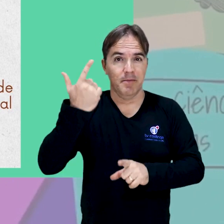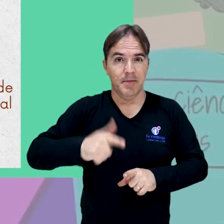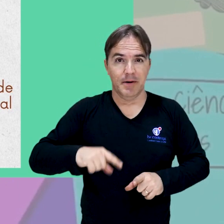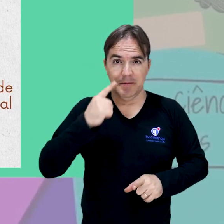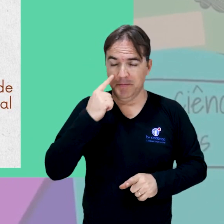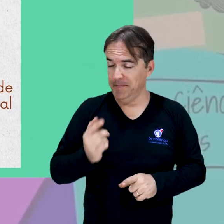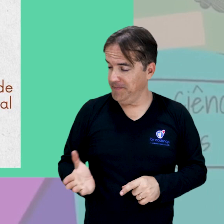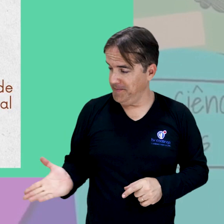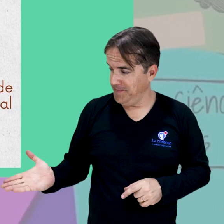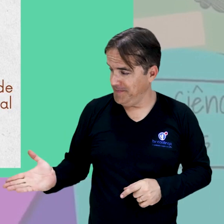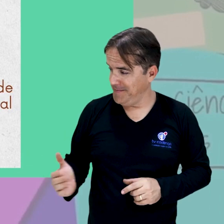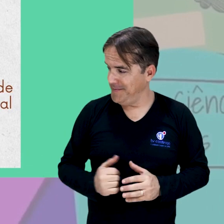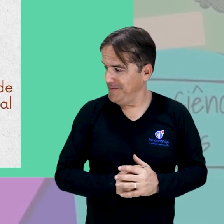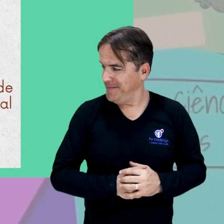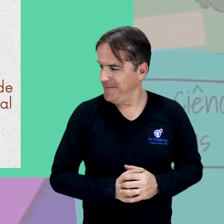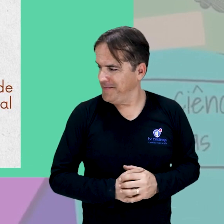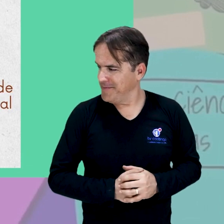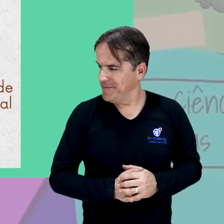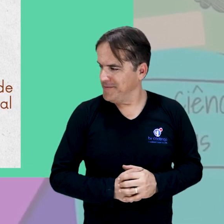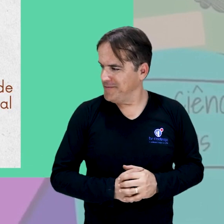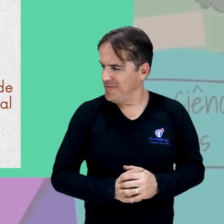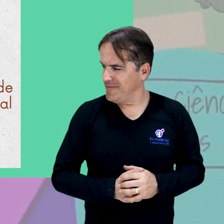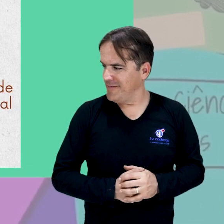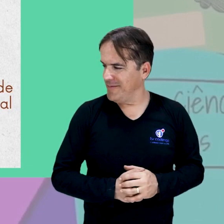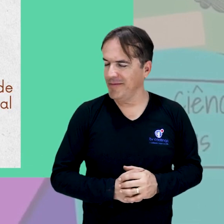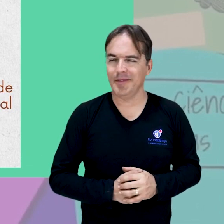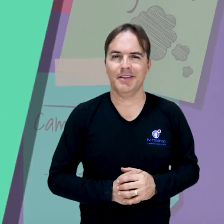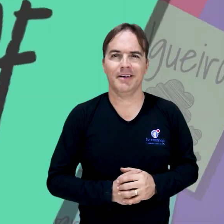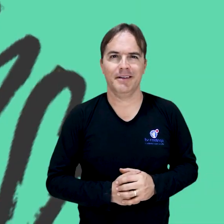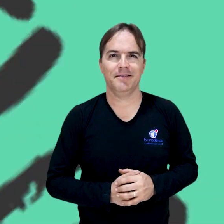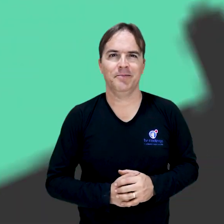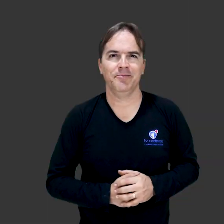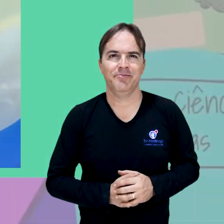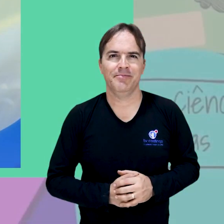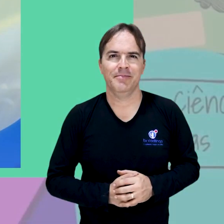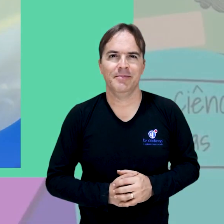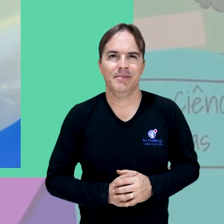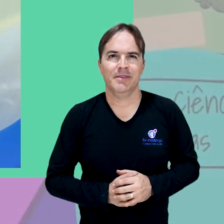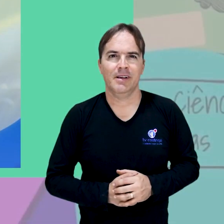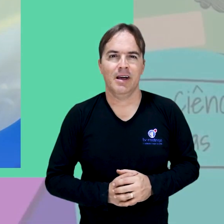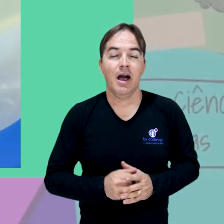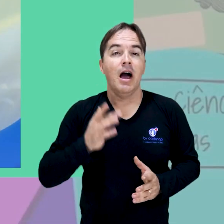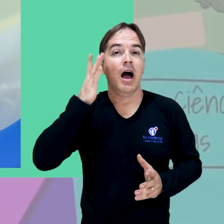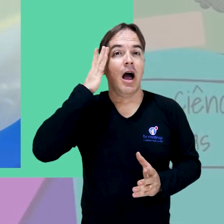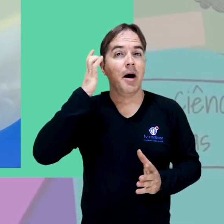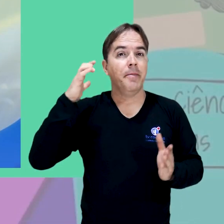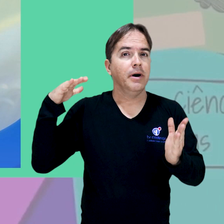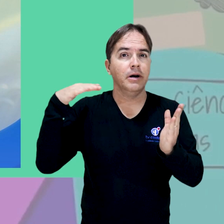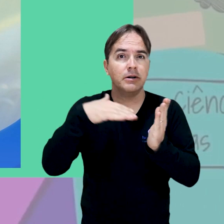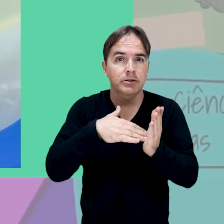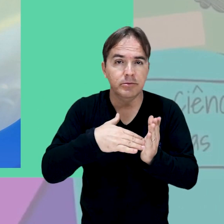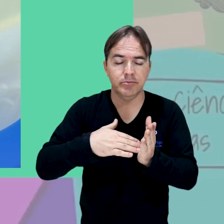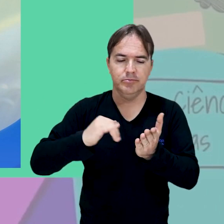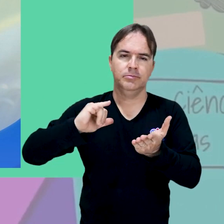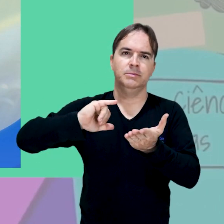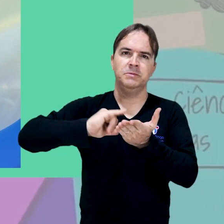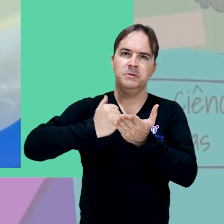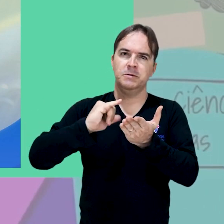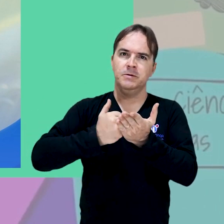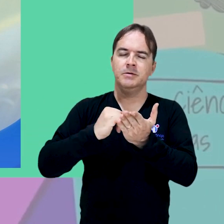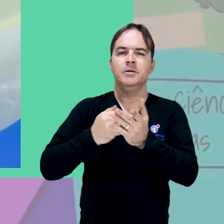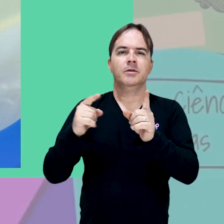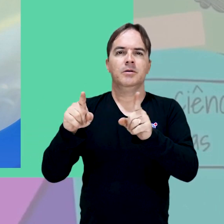PS pnas pedu PBR terminam amanhã as inscrições para o